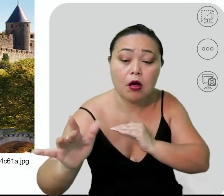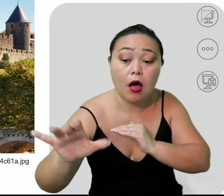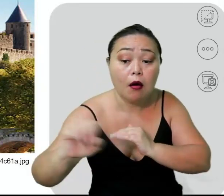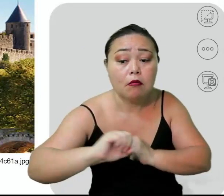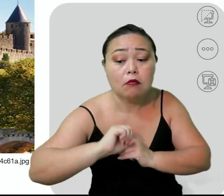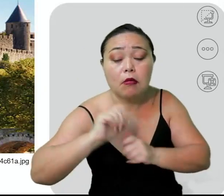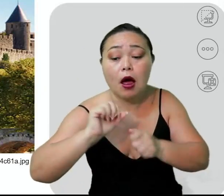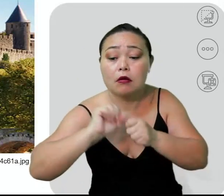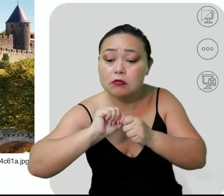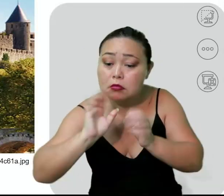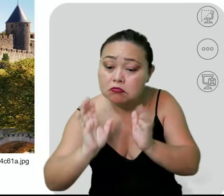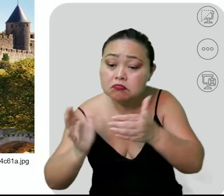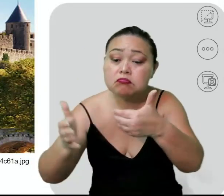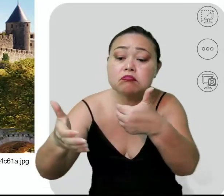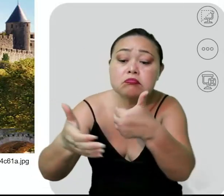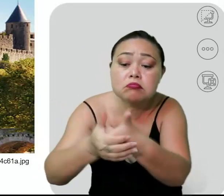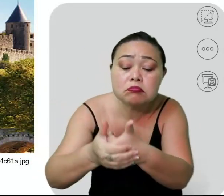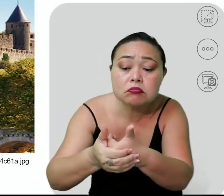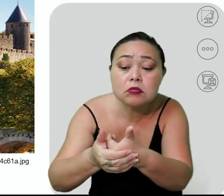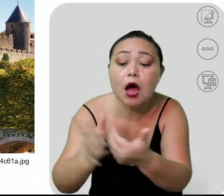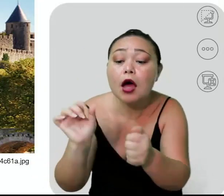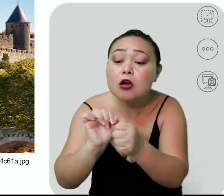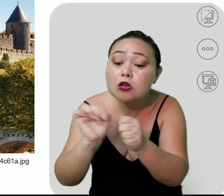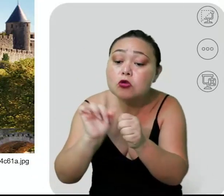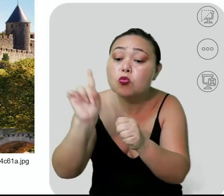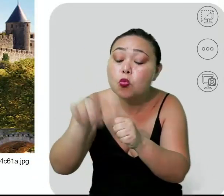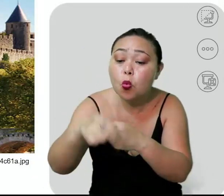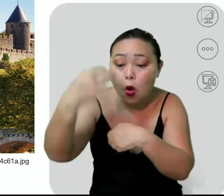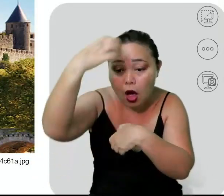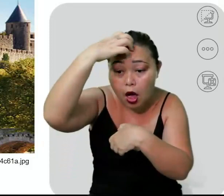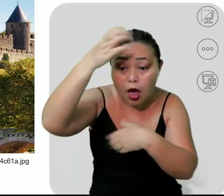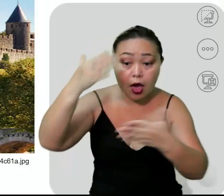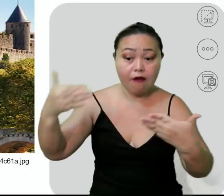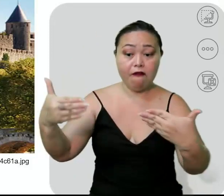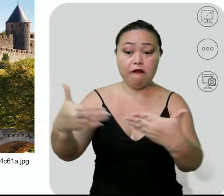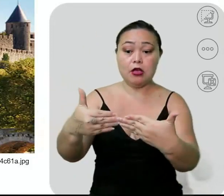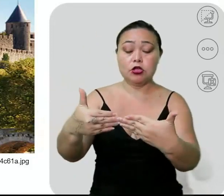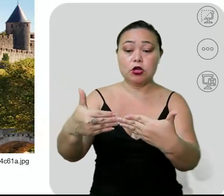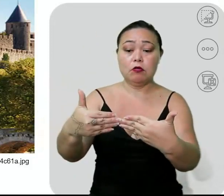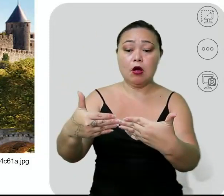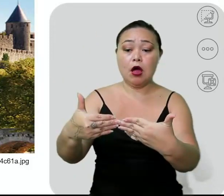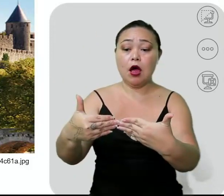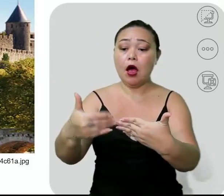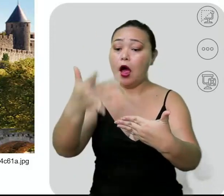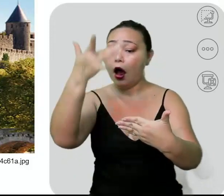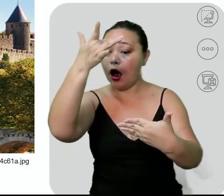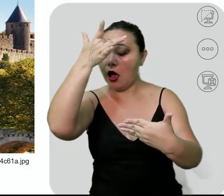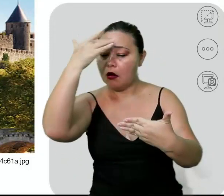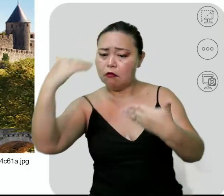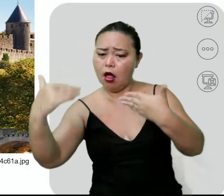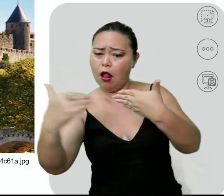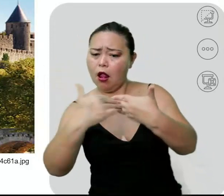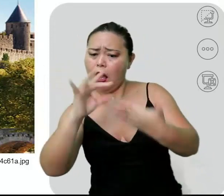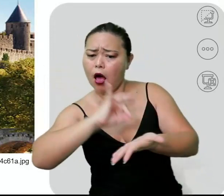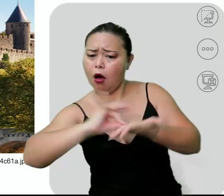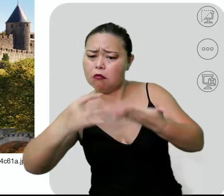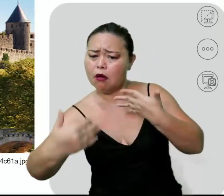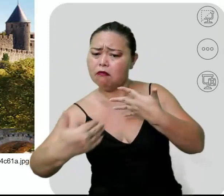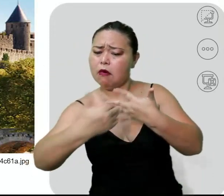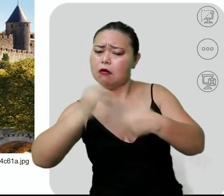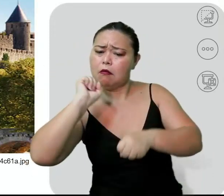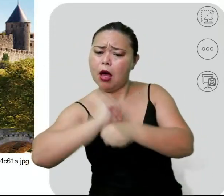buscar socorro. E o rei manda fechar a porta. Até que o invasor vai embora. Cansa